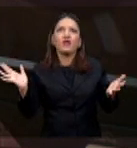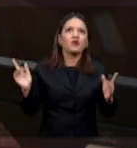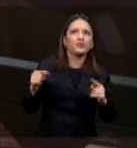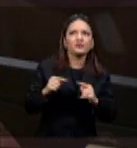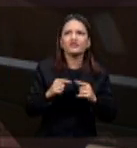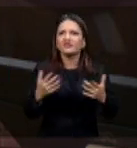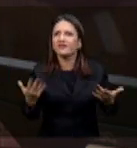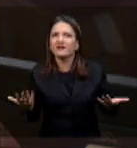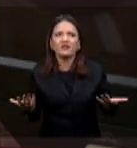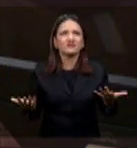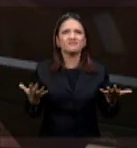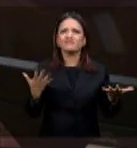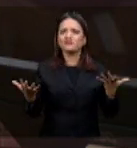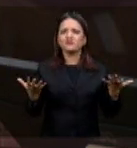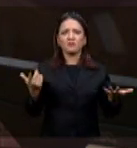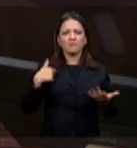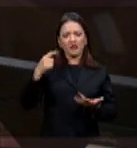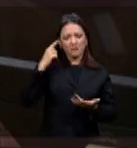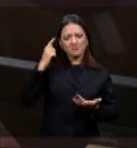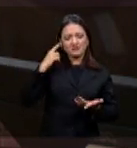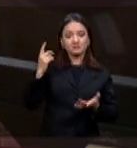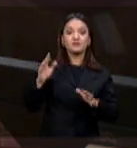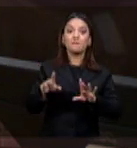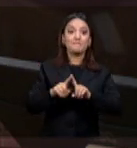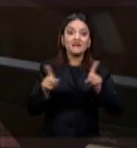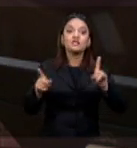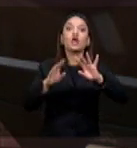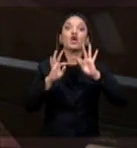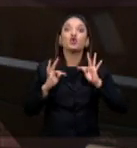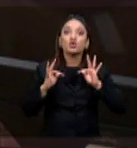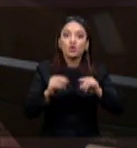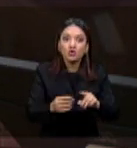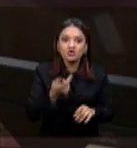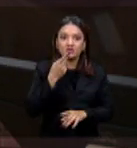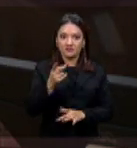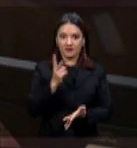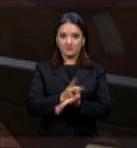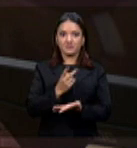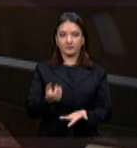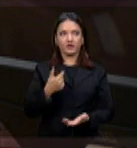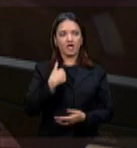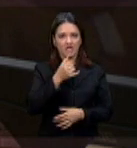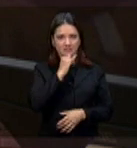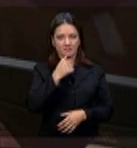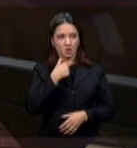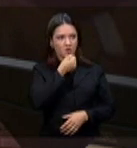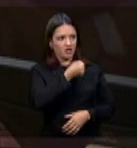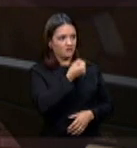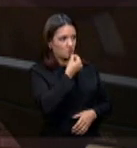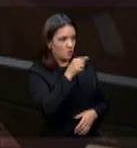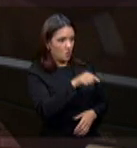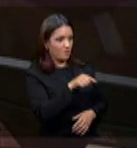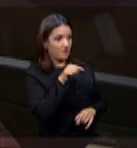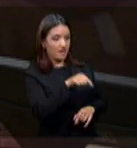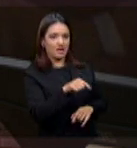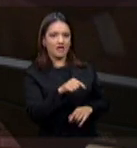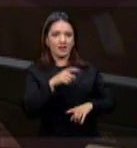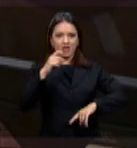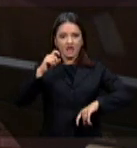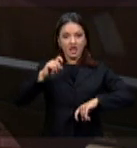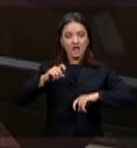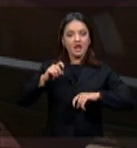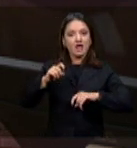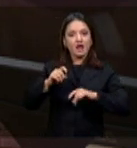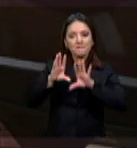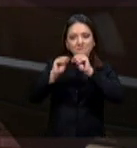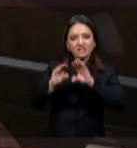Eu não, enfim, eu achei que na hora. Mas todos dizem, por exemplo, entrevistei um homem que abusou de uma mulher no metrô. E ele